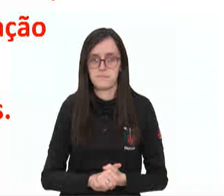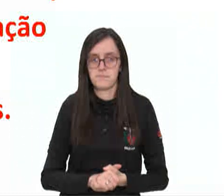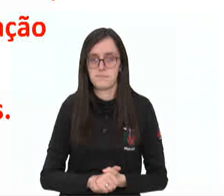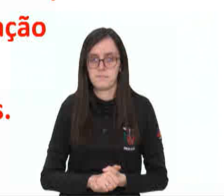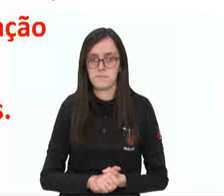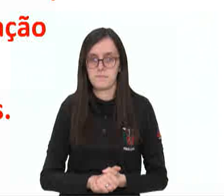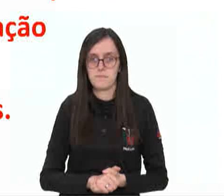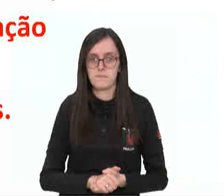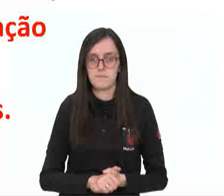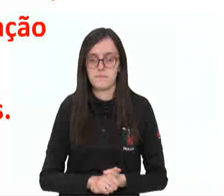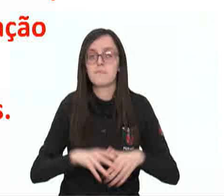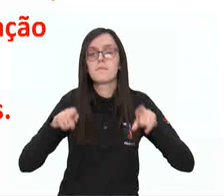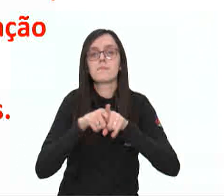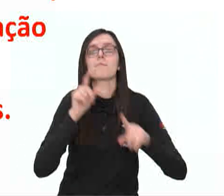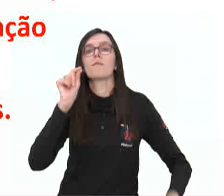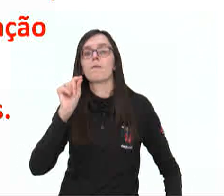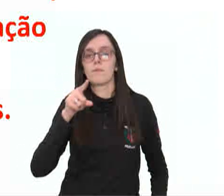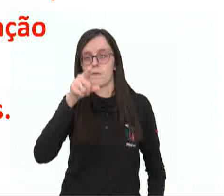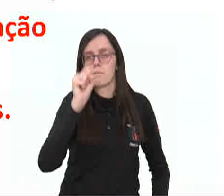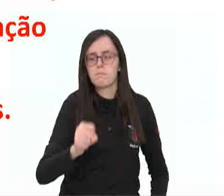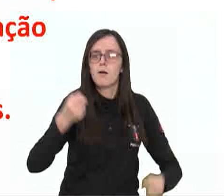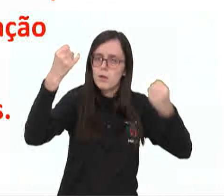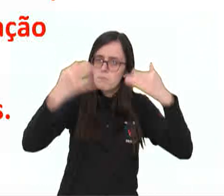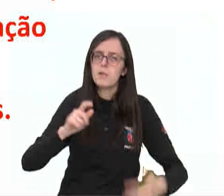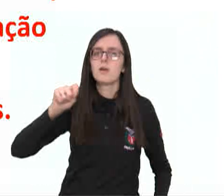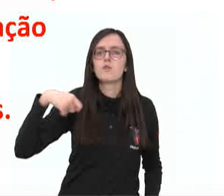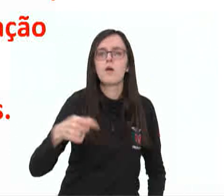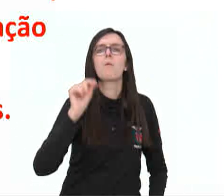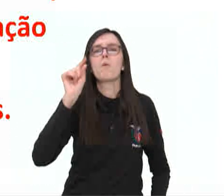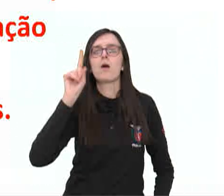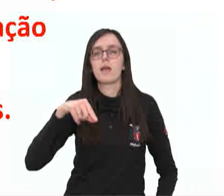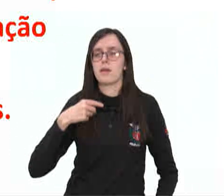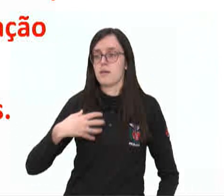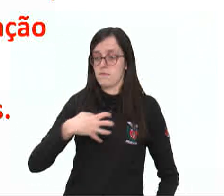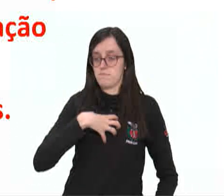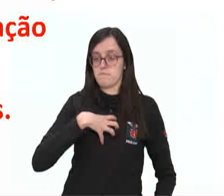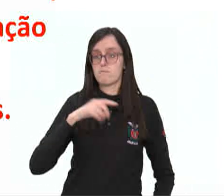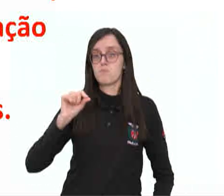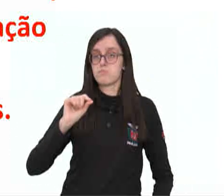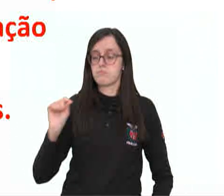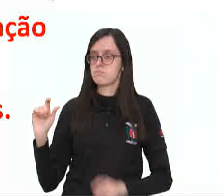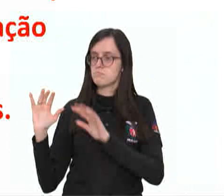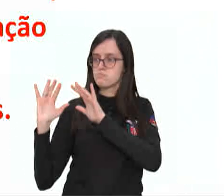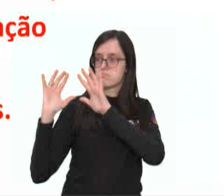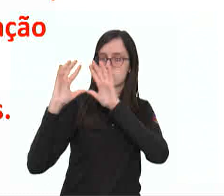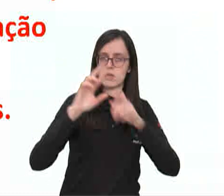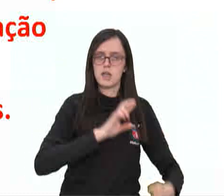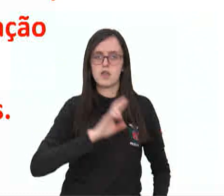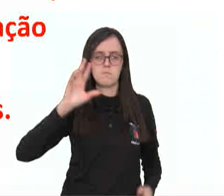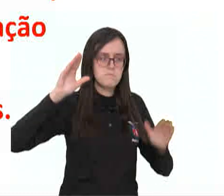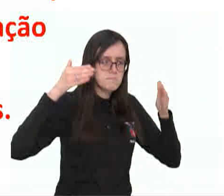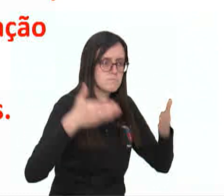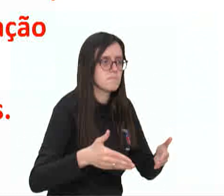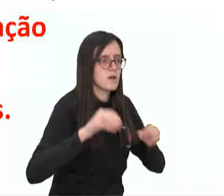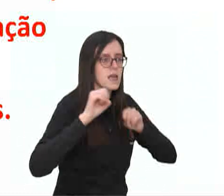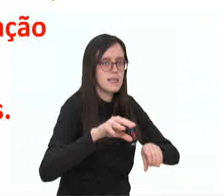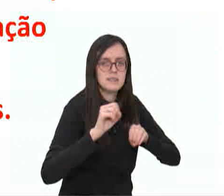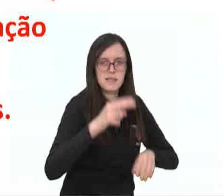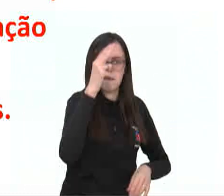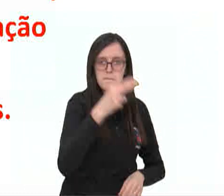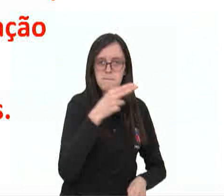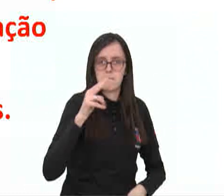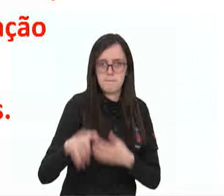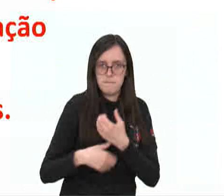sertão. Ainda, você pode comentar sobre o estímulo à presença de missões religiosas dedicadas à catequese dos